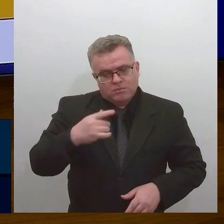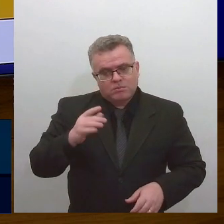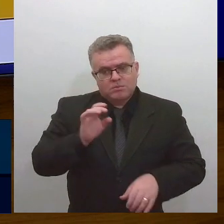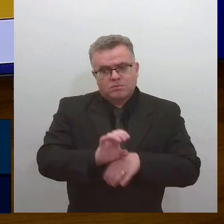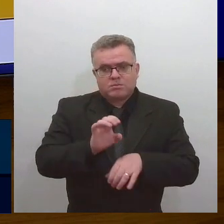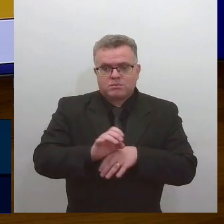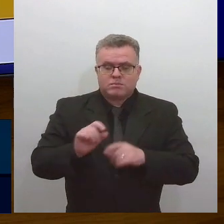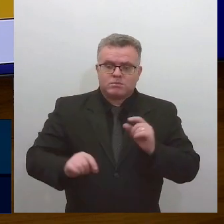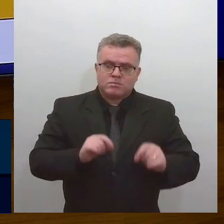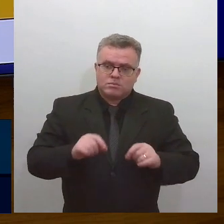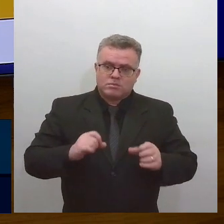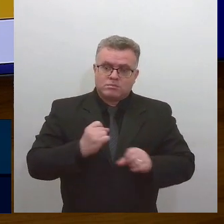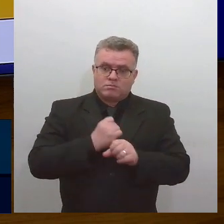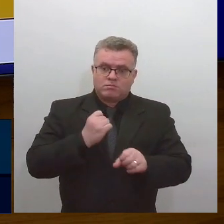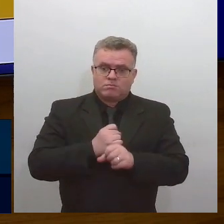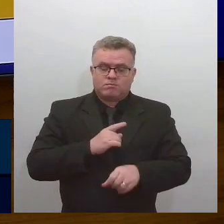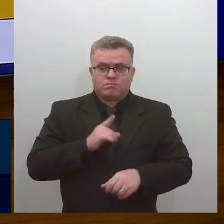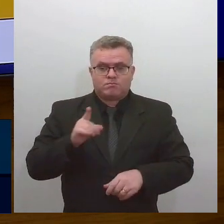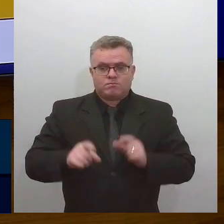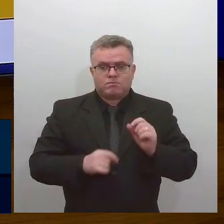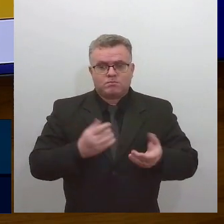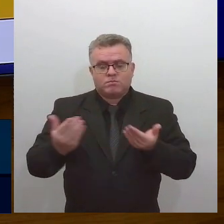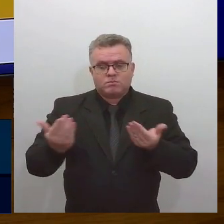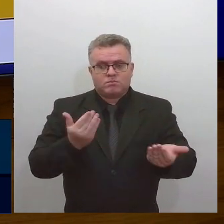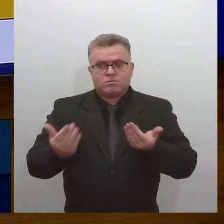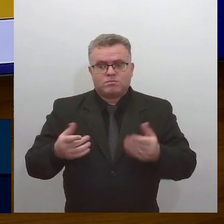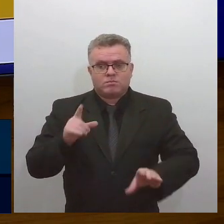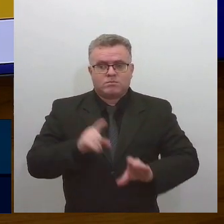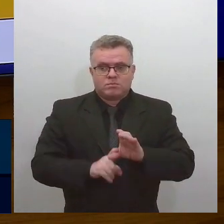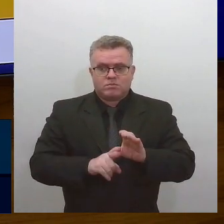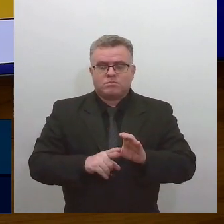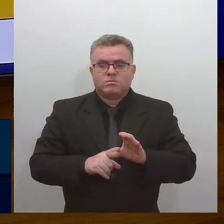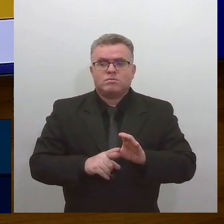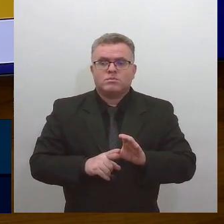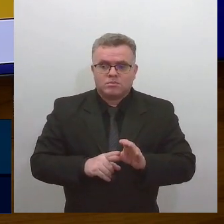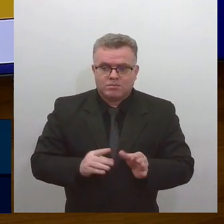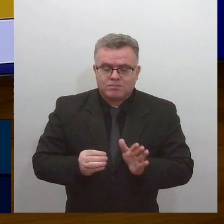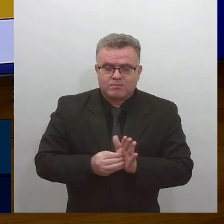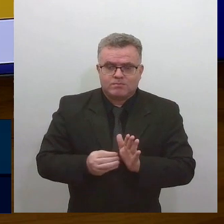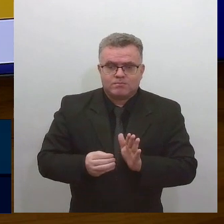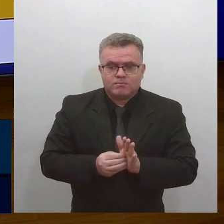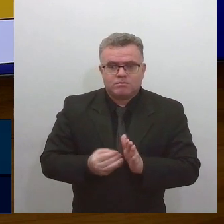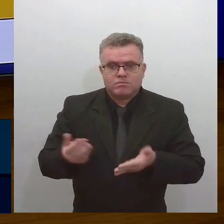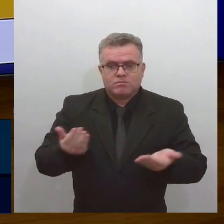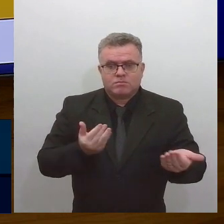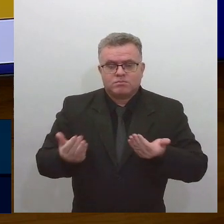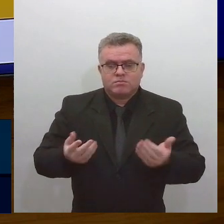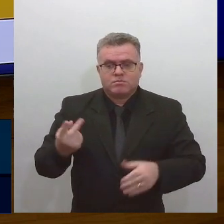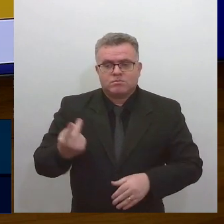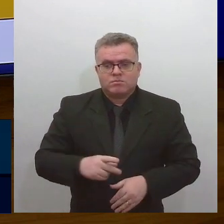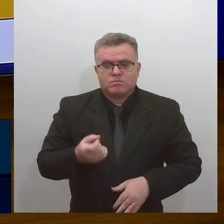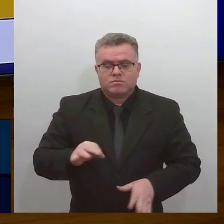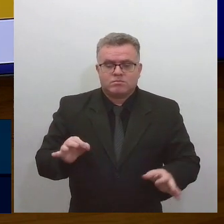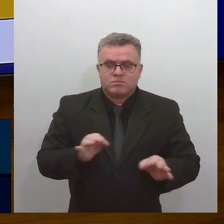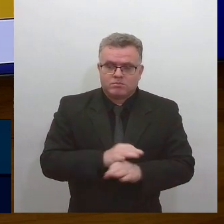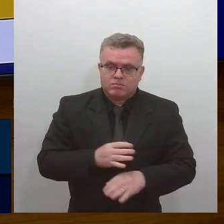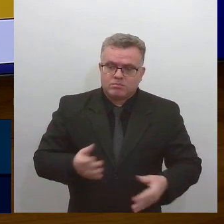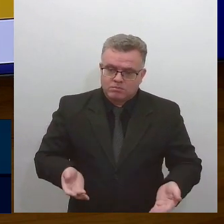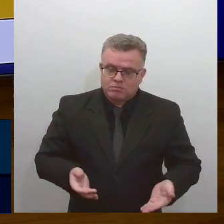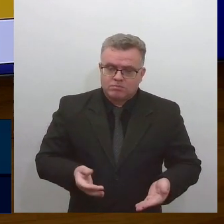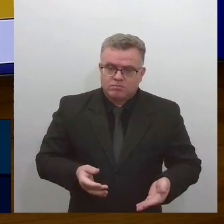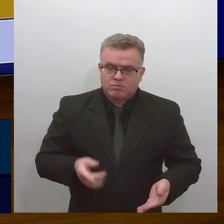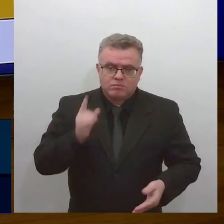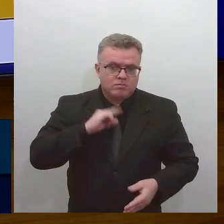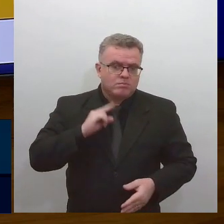um Décio das rodovias pavimentados quando você compara com o estado da de Minas Gerais